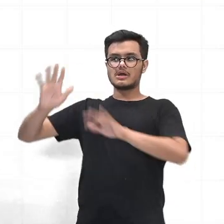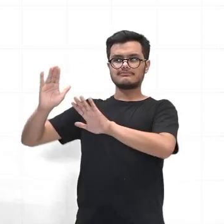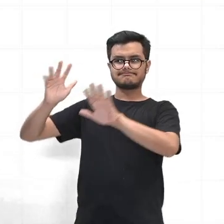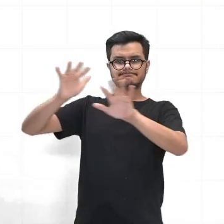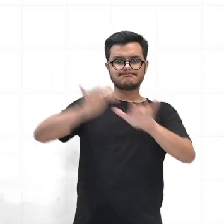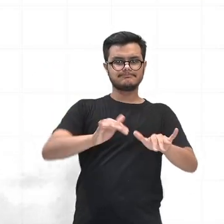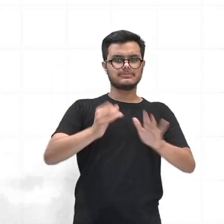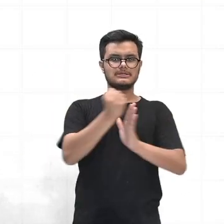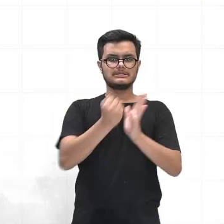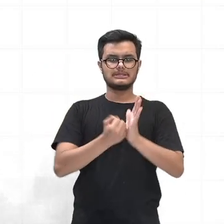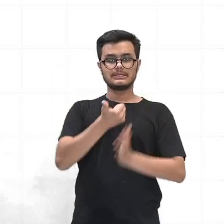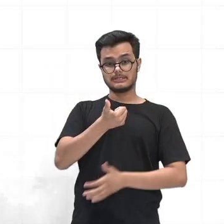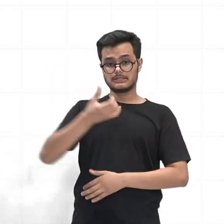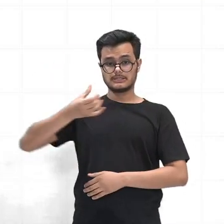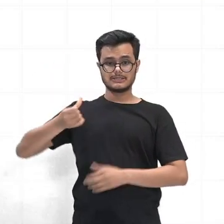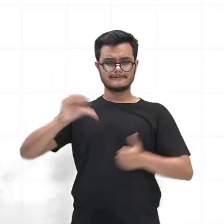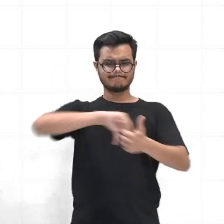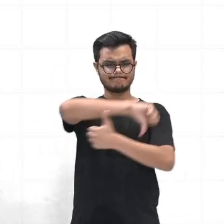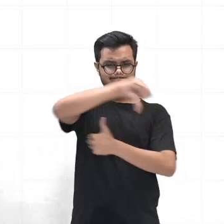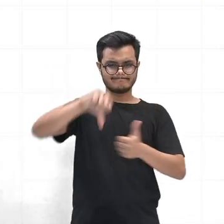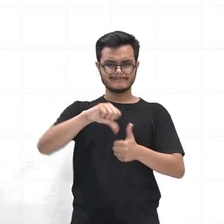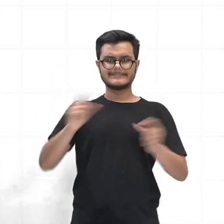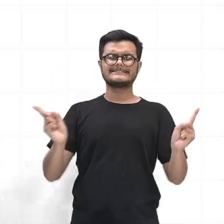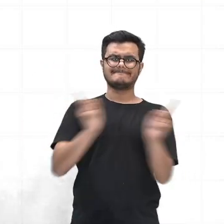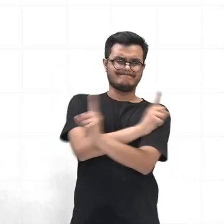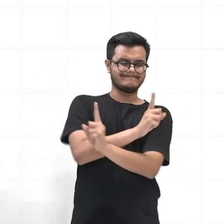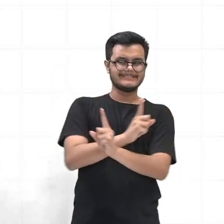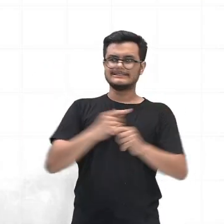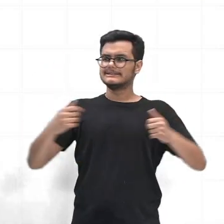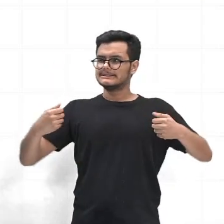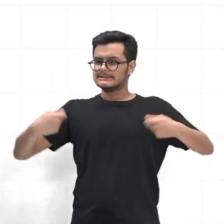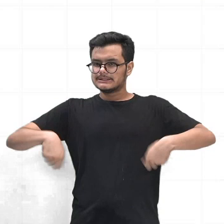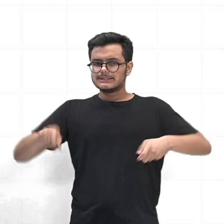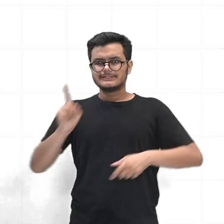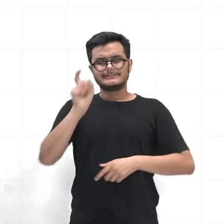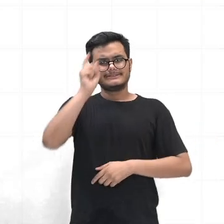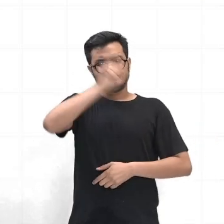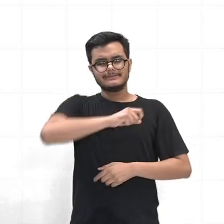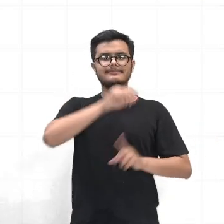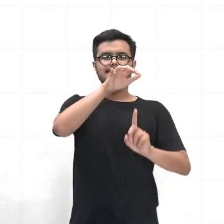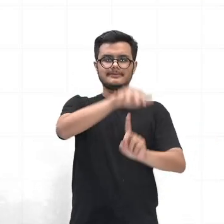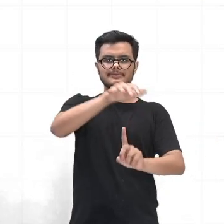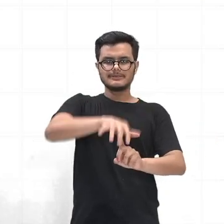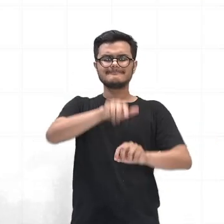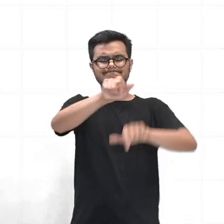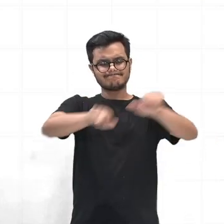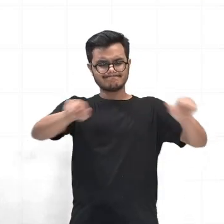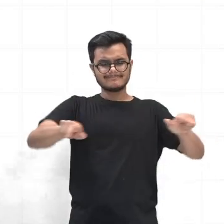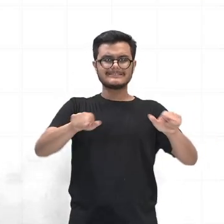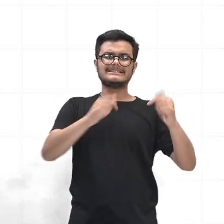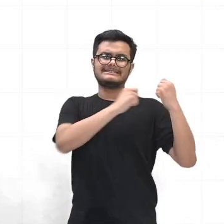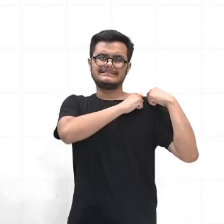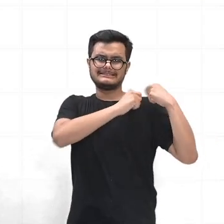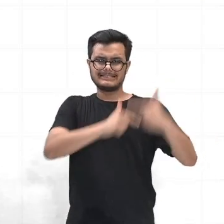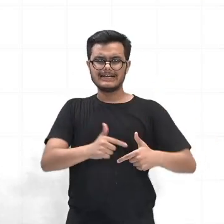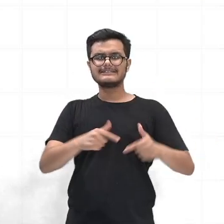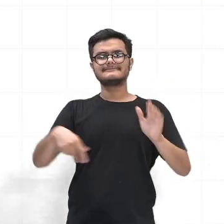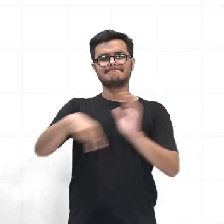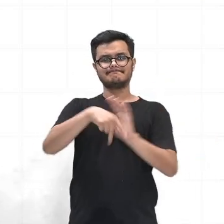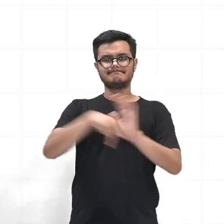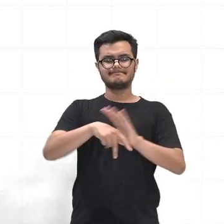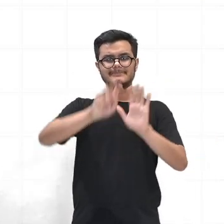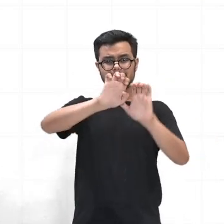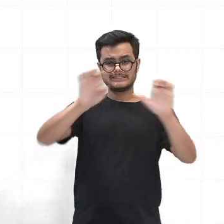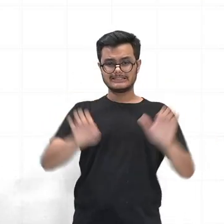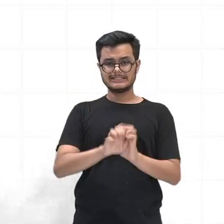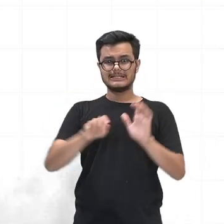consigo transformações dramáticas nesse cenário, impactando profundamente as tradições e estruturas sociais